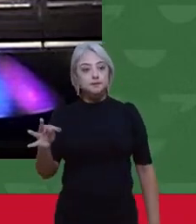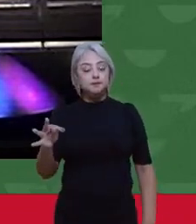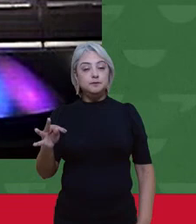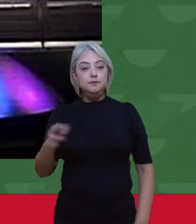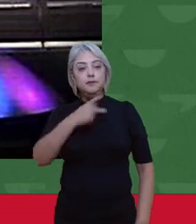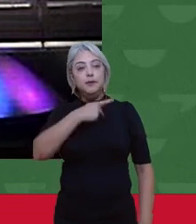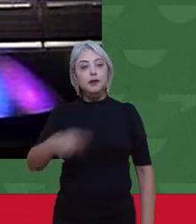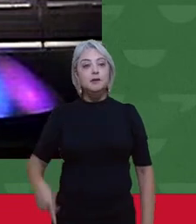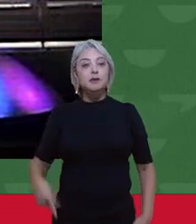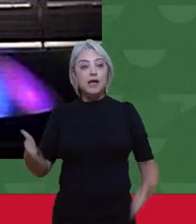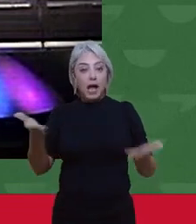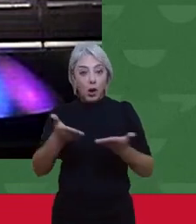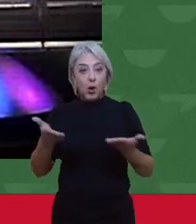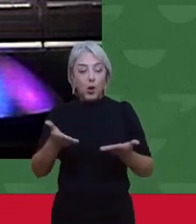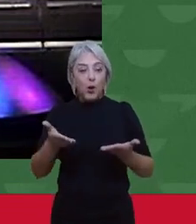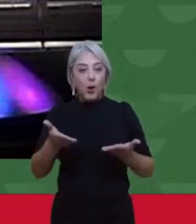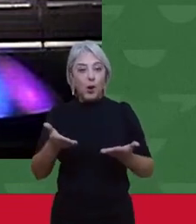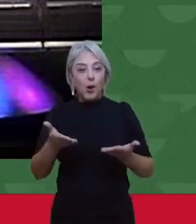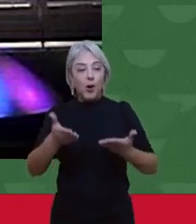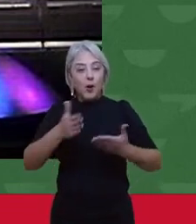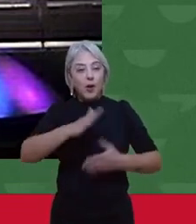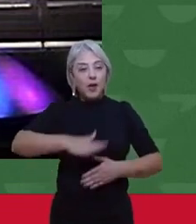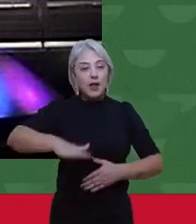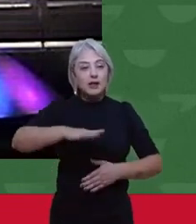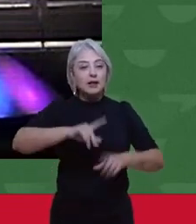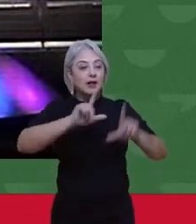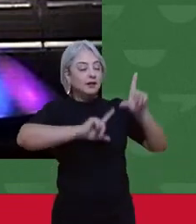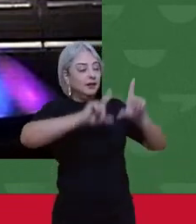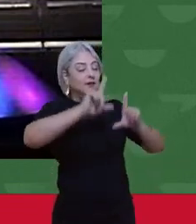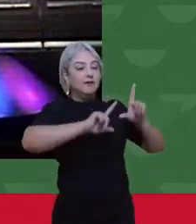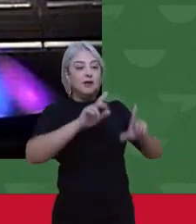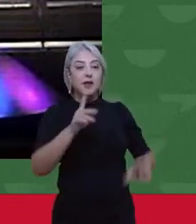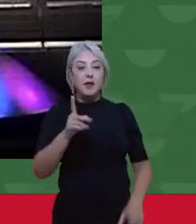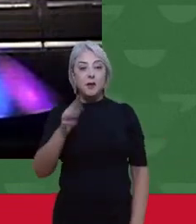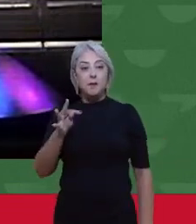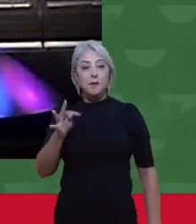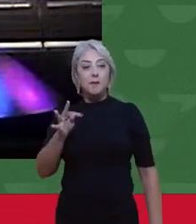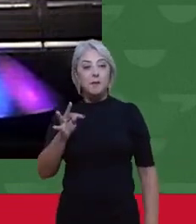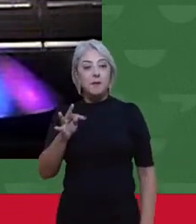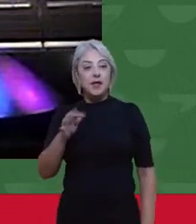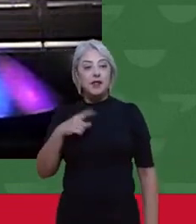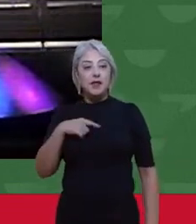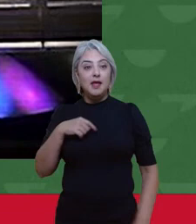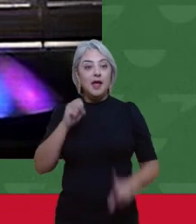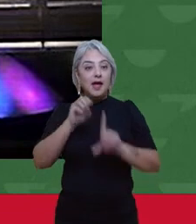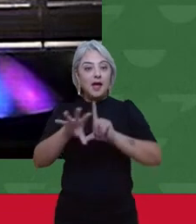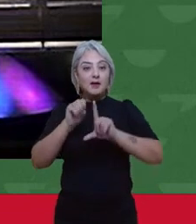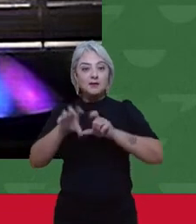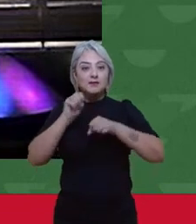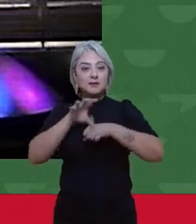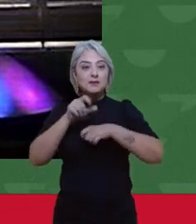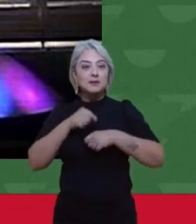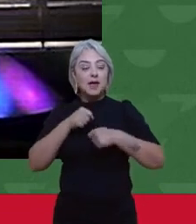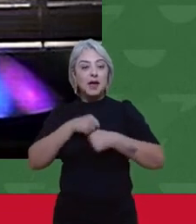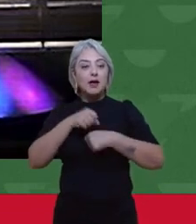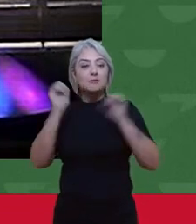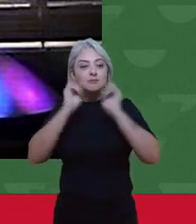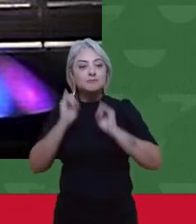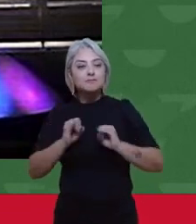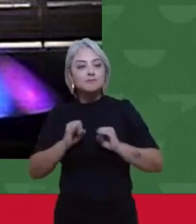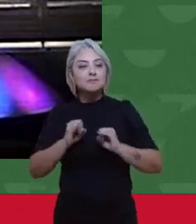presidir neste momento esse espaço na TV PT. Estamos ao vivo, transmitindo as